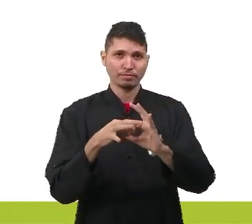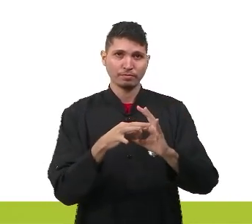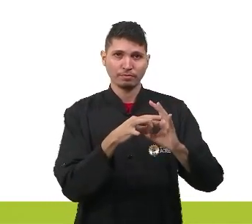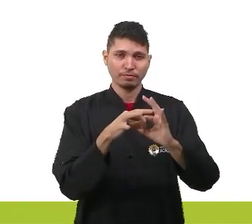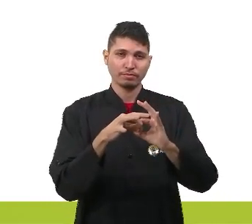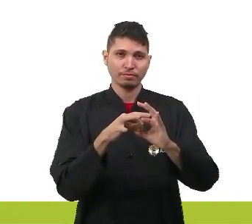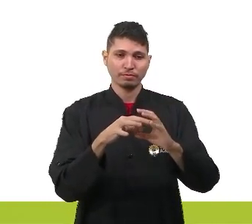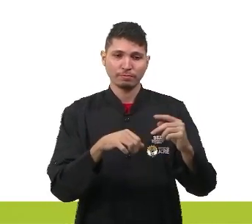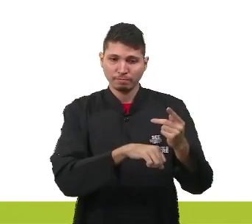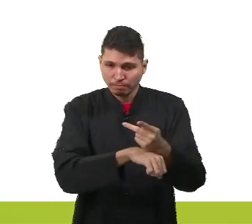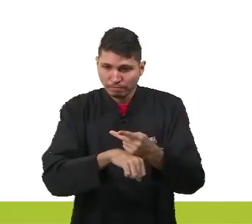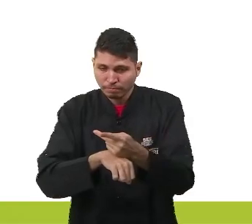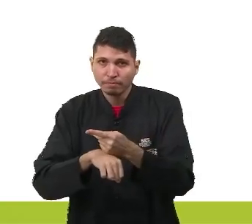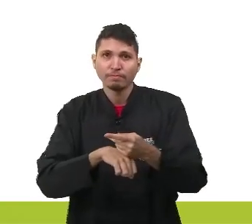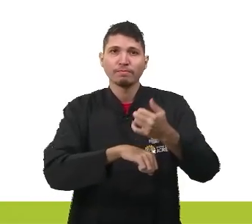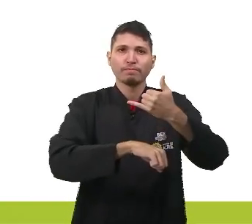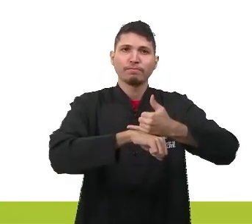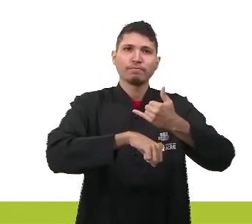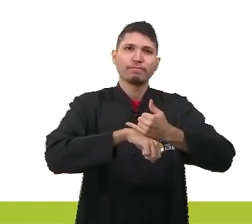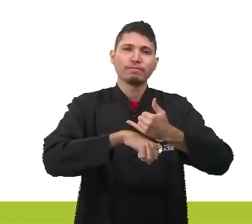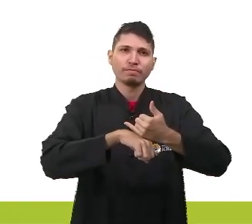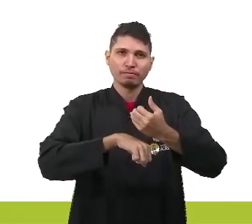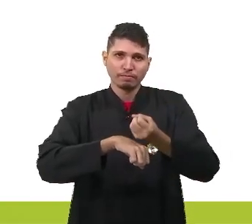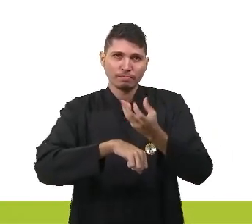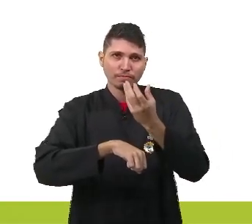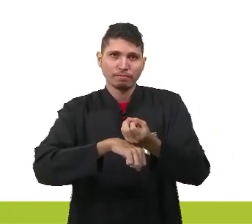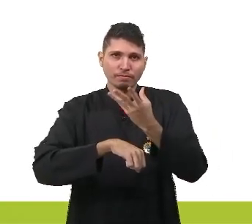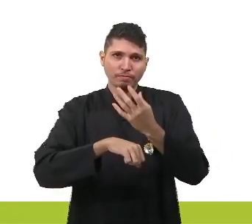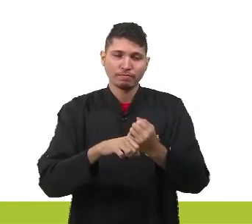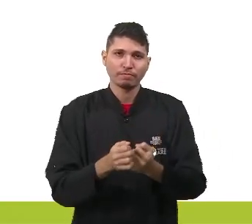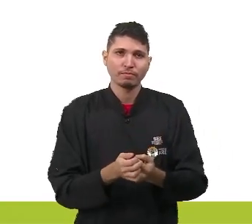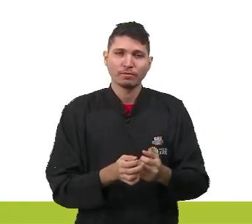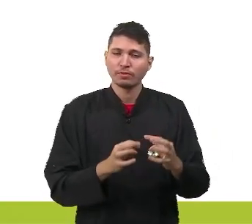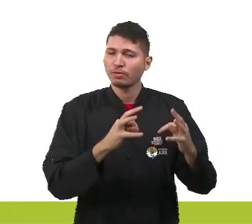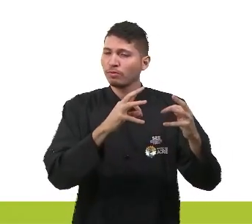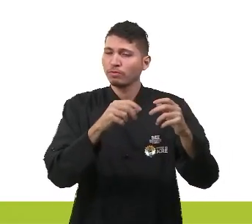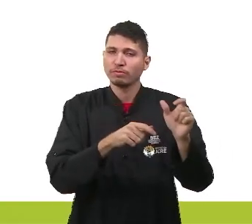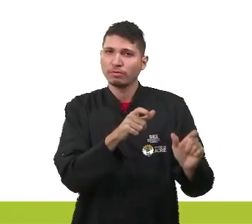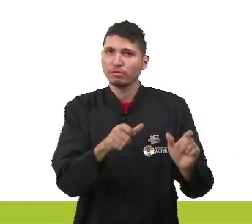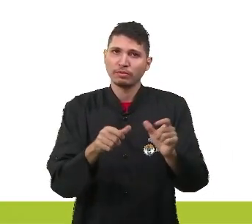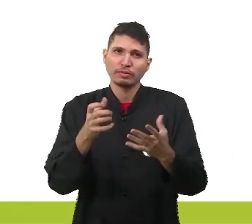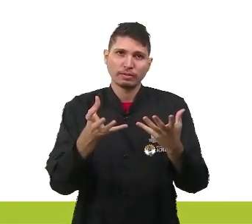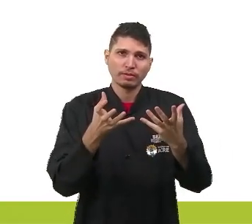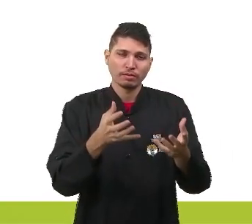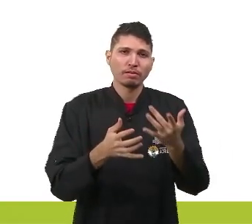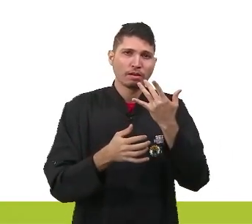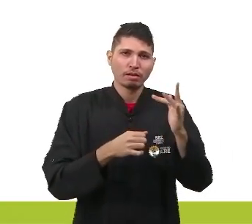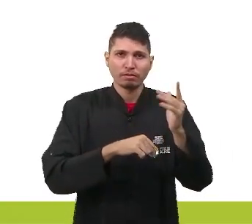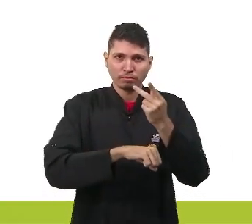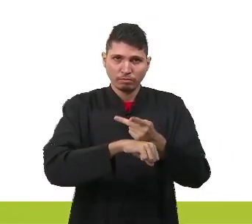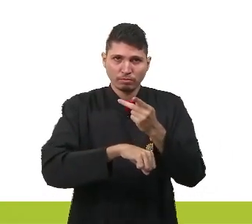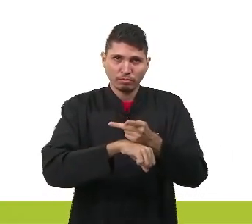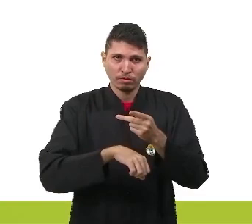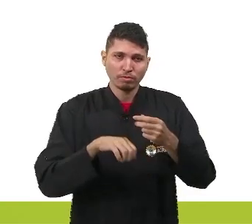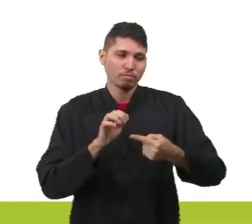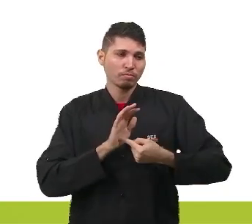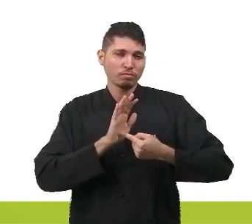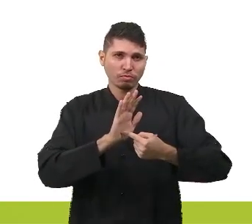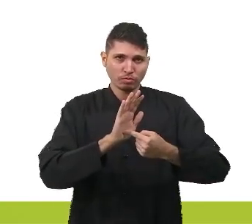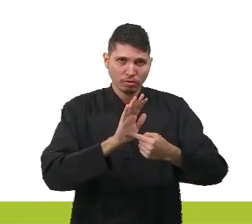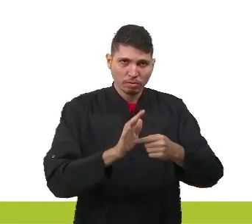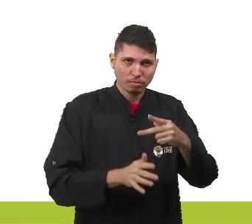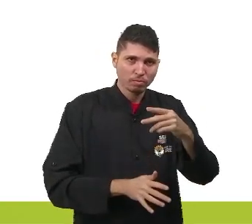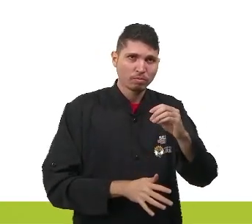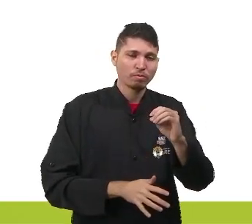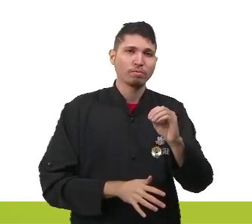por metais preciosos. Nessa época, todos queriam ter prata e ouro, pois era uma das formas de demonstrar poder. Metais de alto